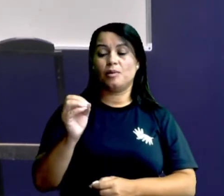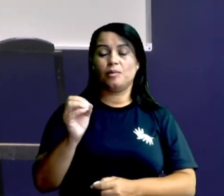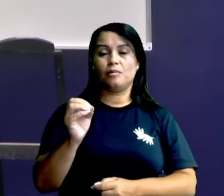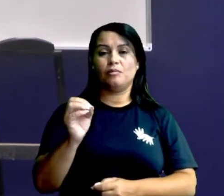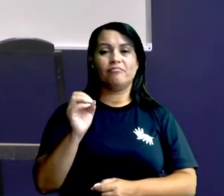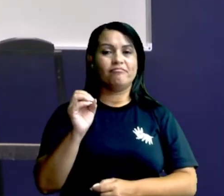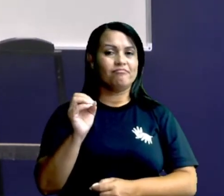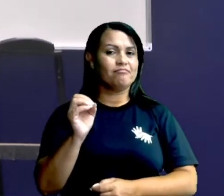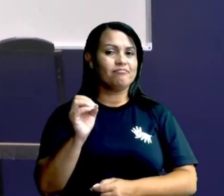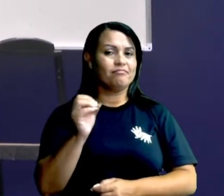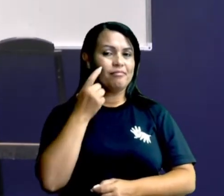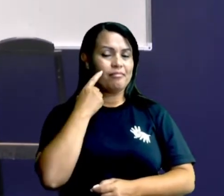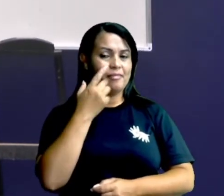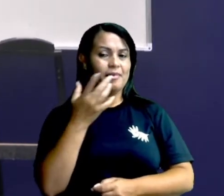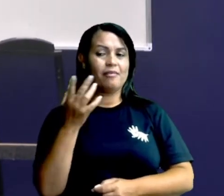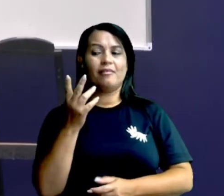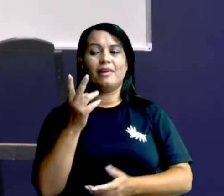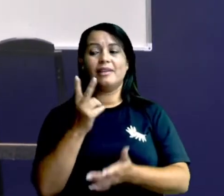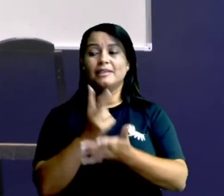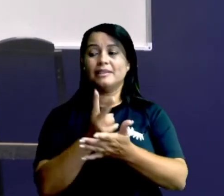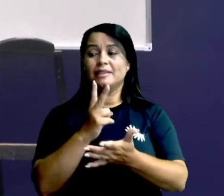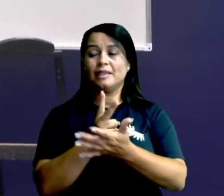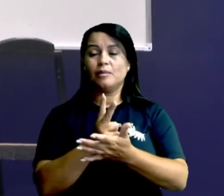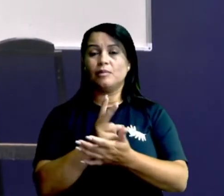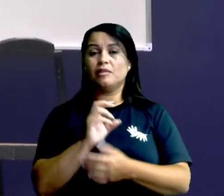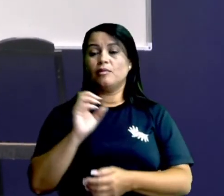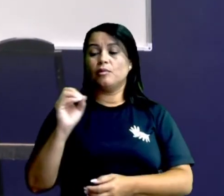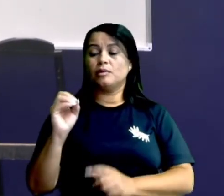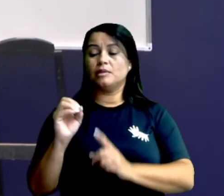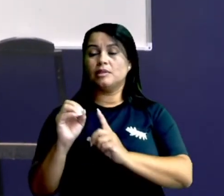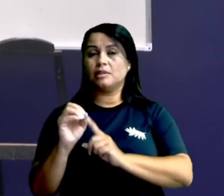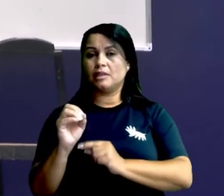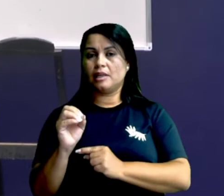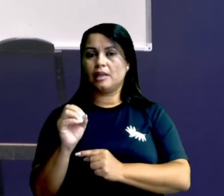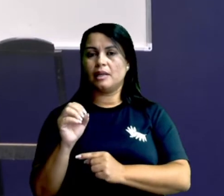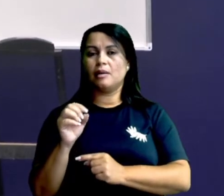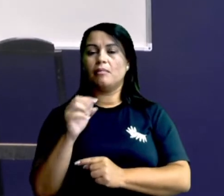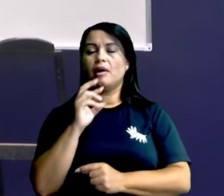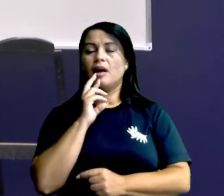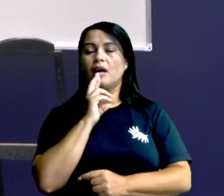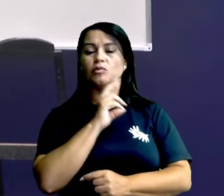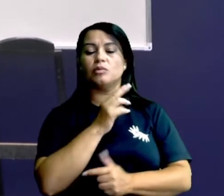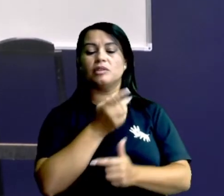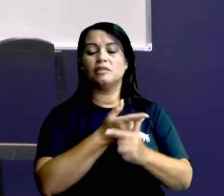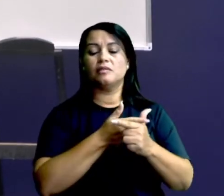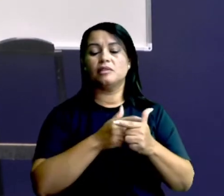para ficar 30. Mas toda vez que eu acrescentar esse zero aqui, para poder fazer essa divisão,